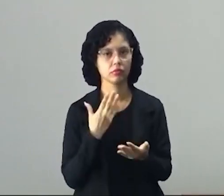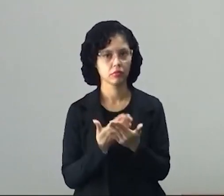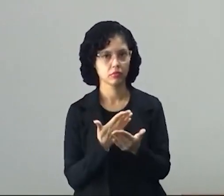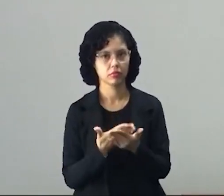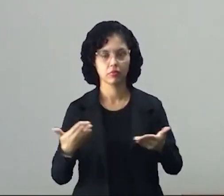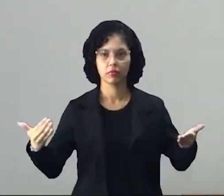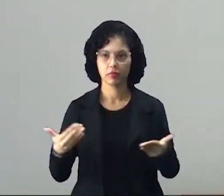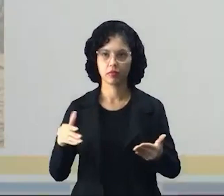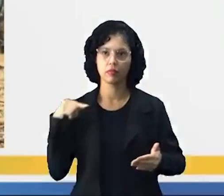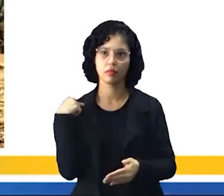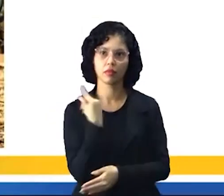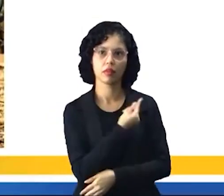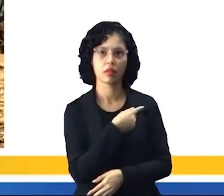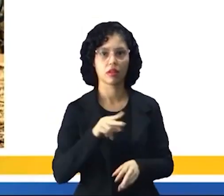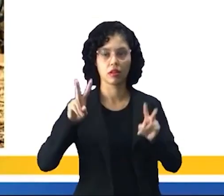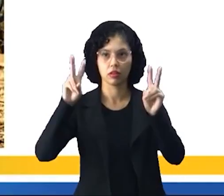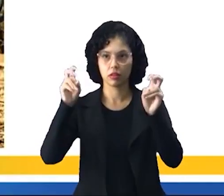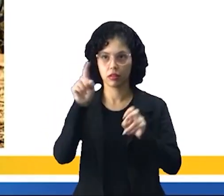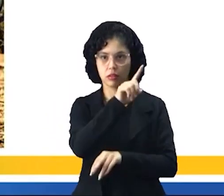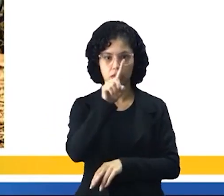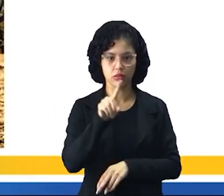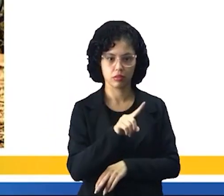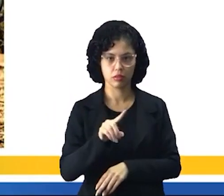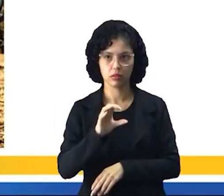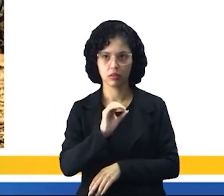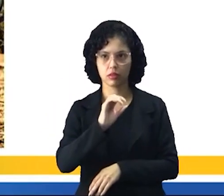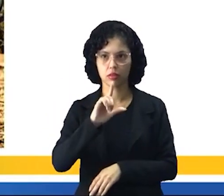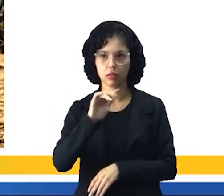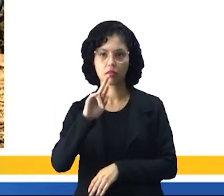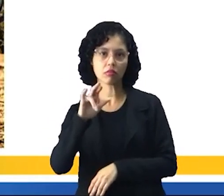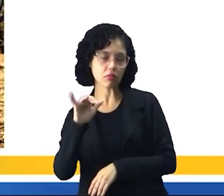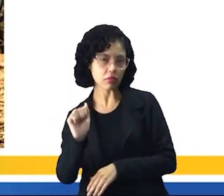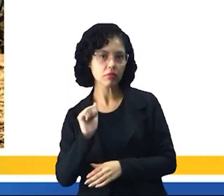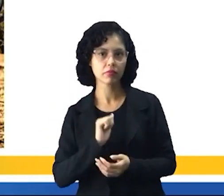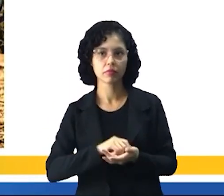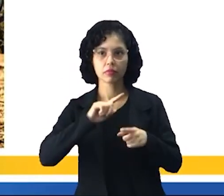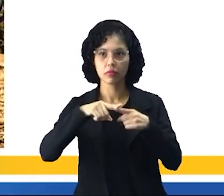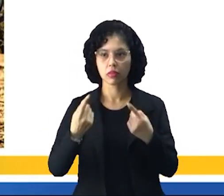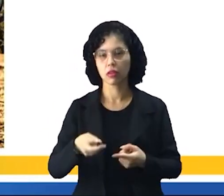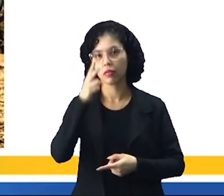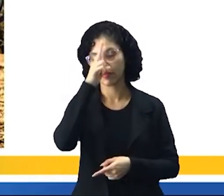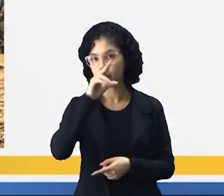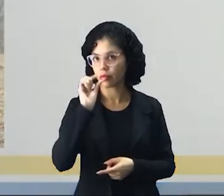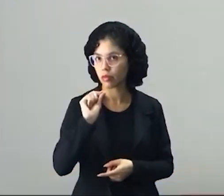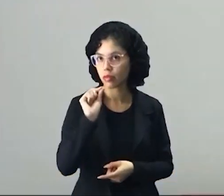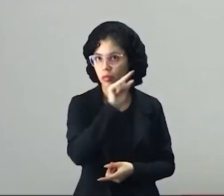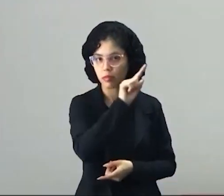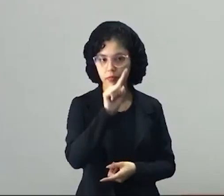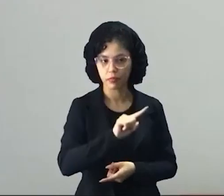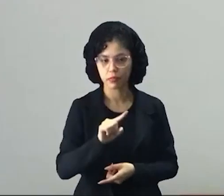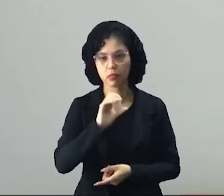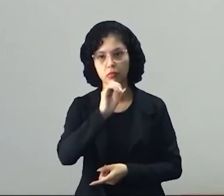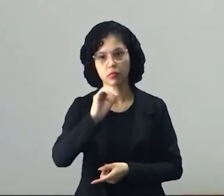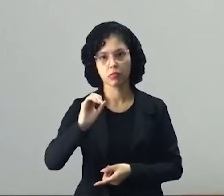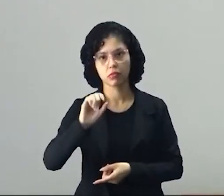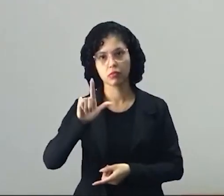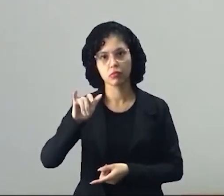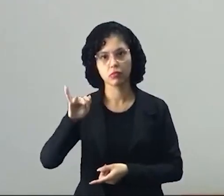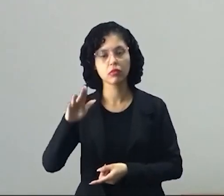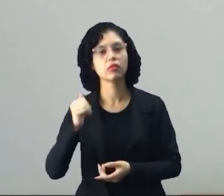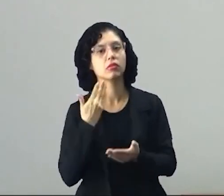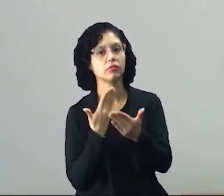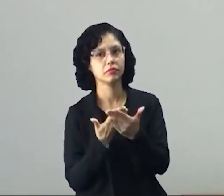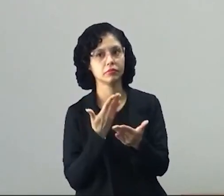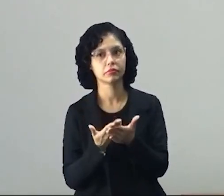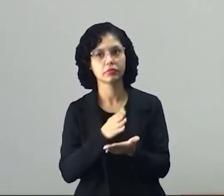de hoje, o nosso tema é zoologia, mas a gente tem que lembrar que a zoologia, ela é o